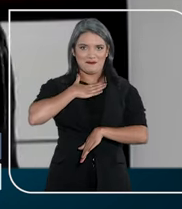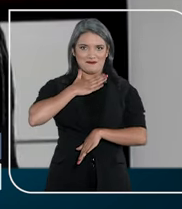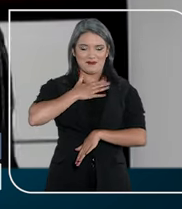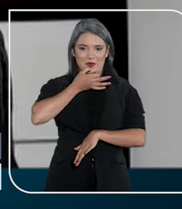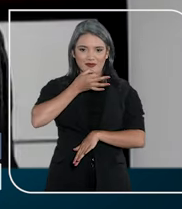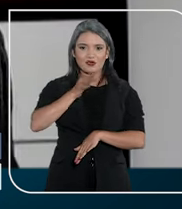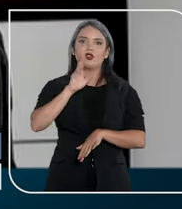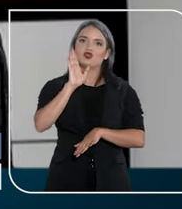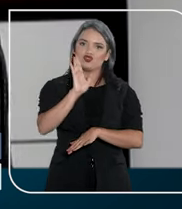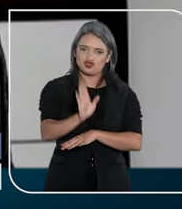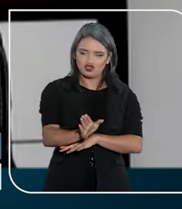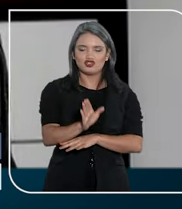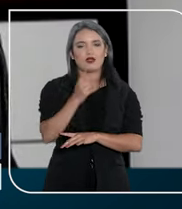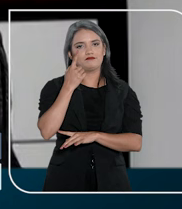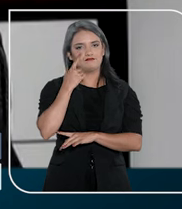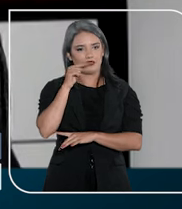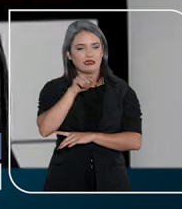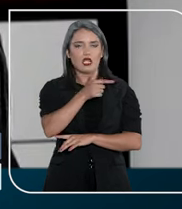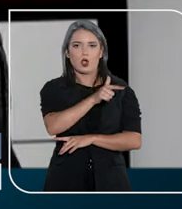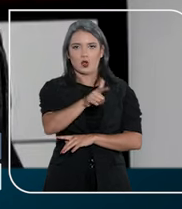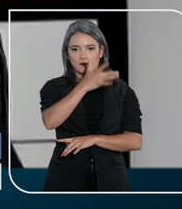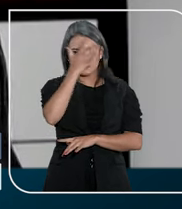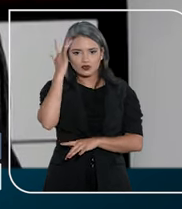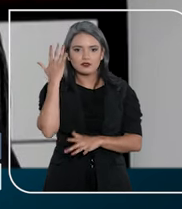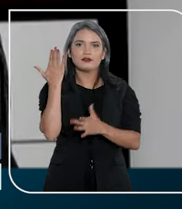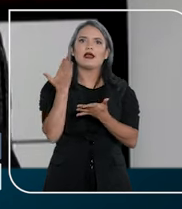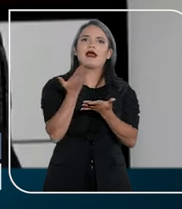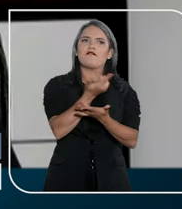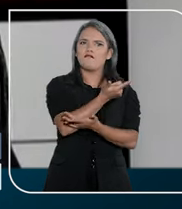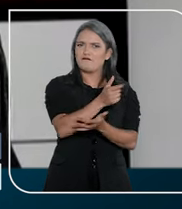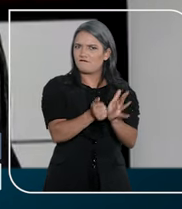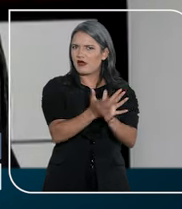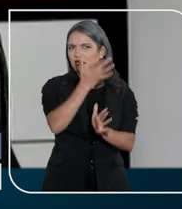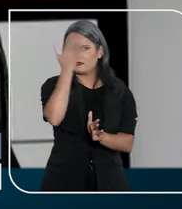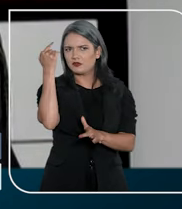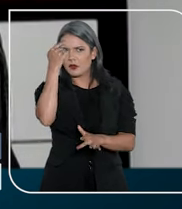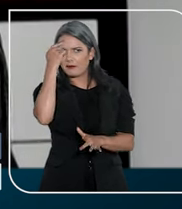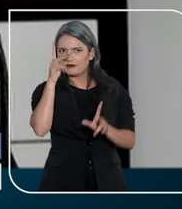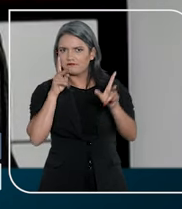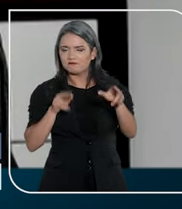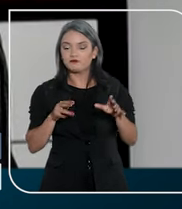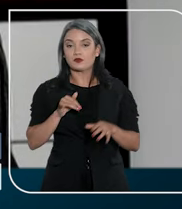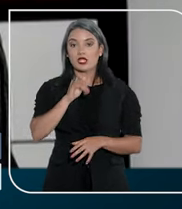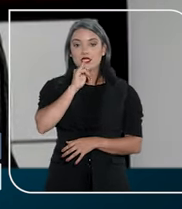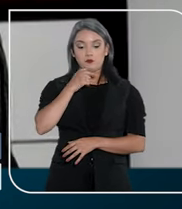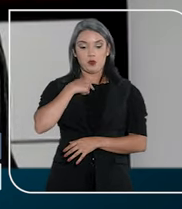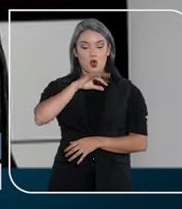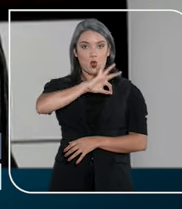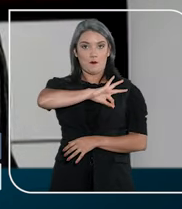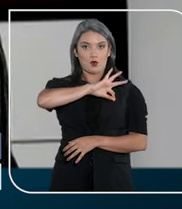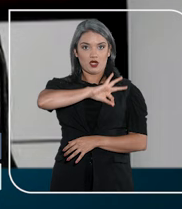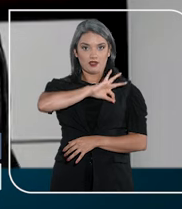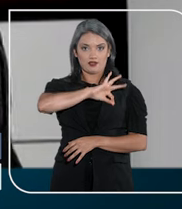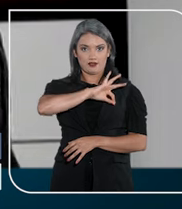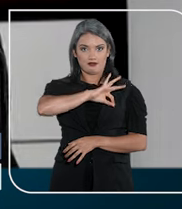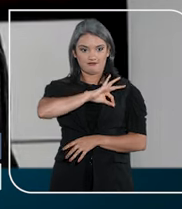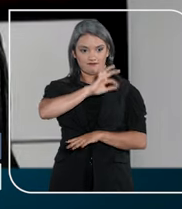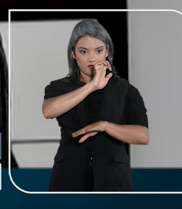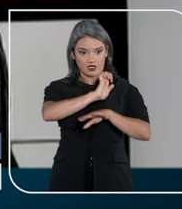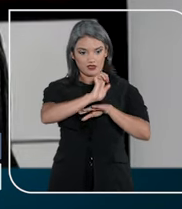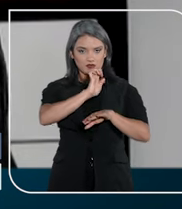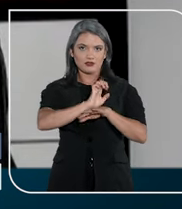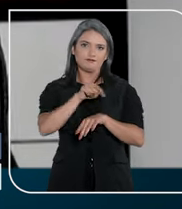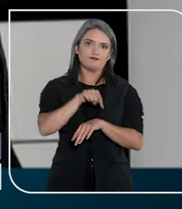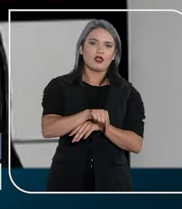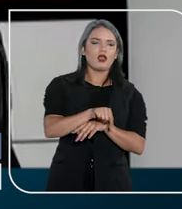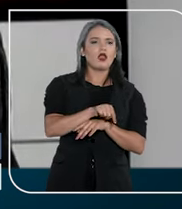caso concreto de um cliente que advoga. Não um só, mas vários. Se eu sou policial militar em um estado e por algum motivo eu